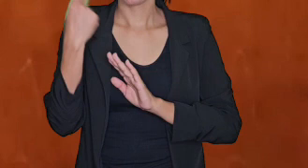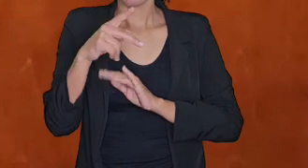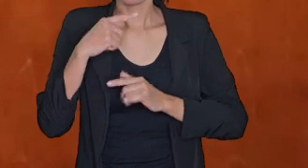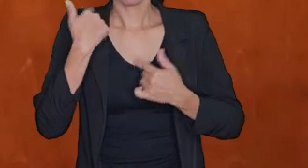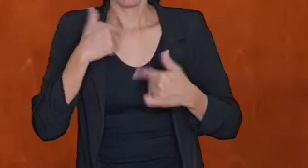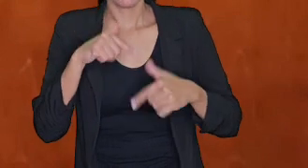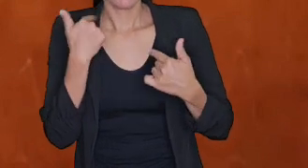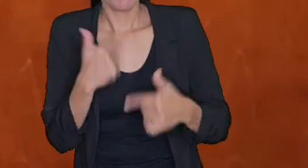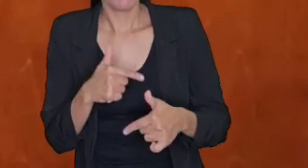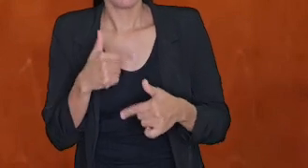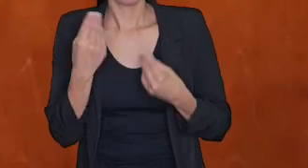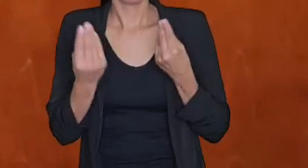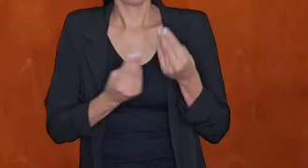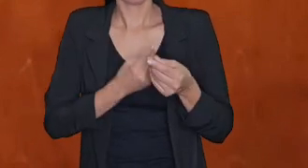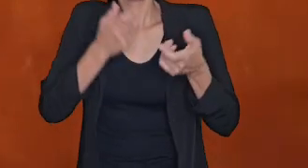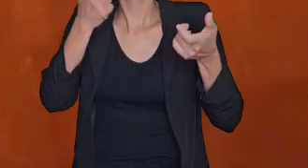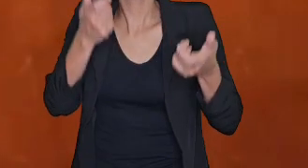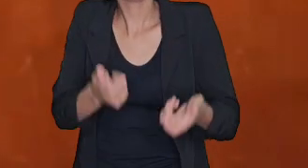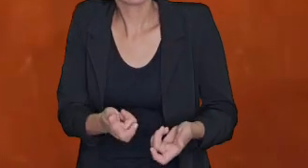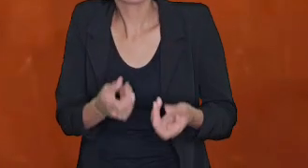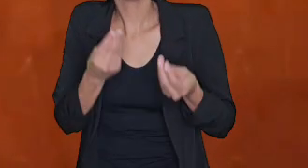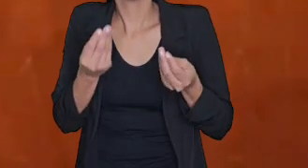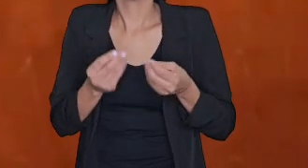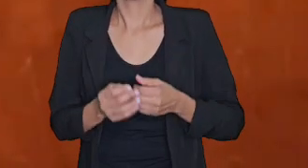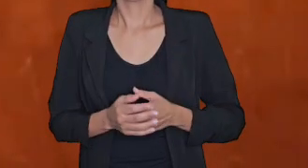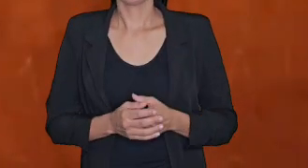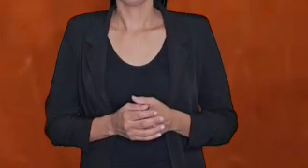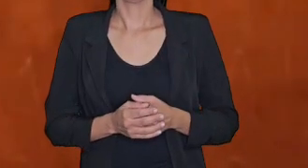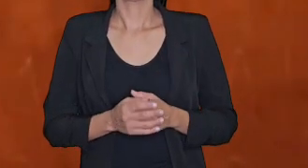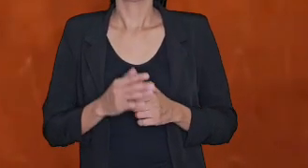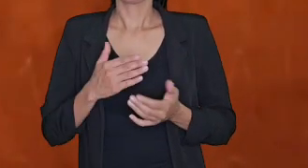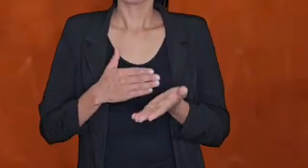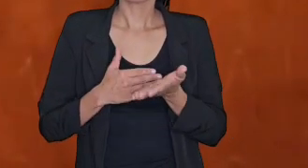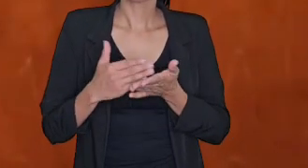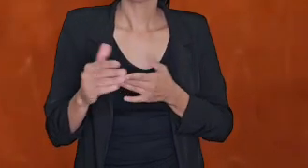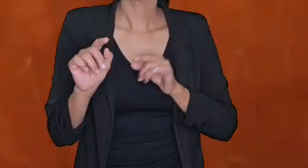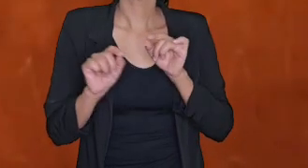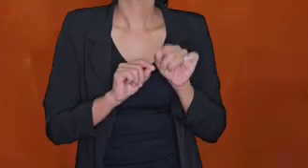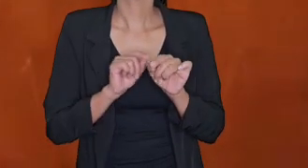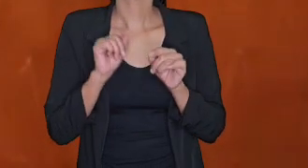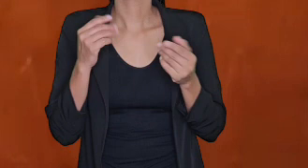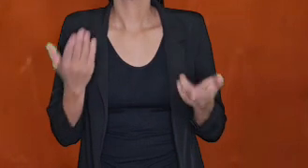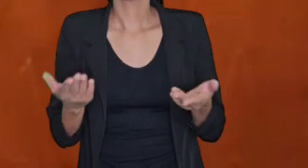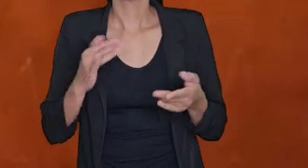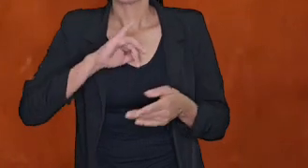formas de desjudicialização, foi um grande marco aí, acho que, para a atividade, que foi onde